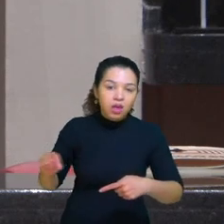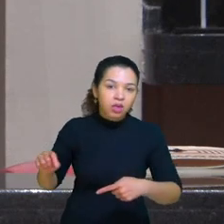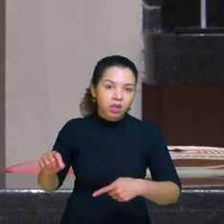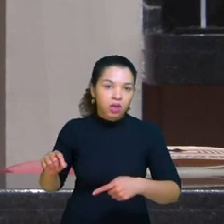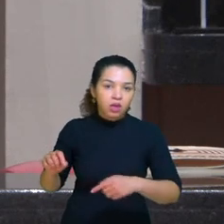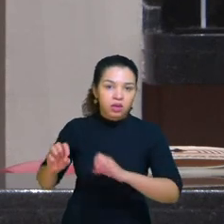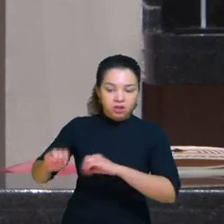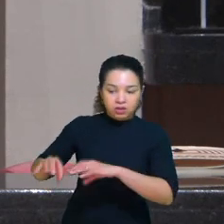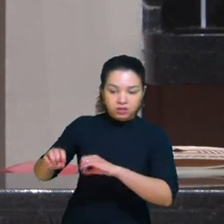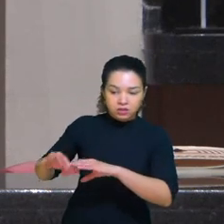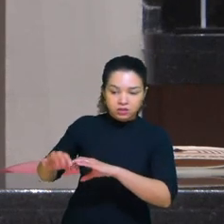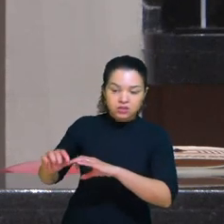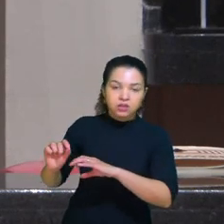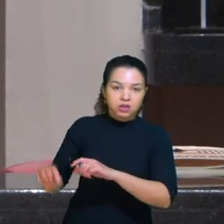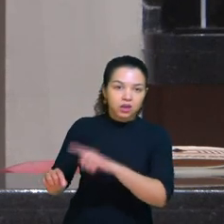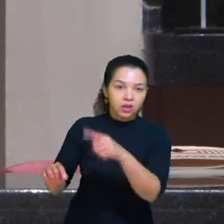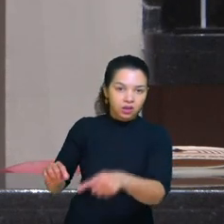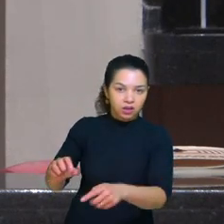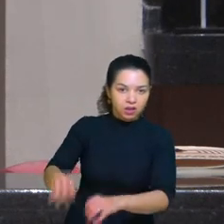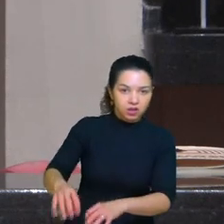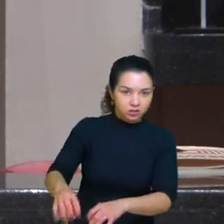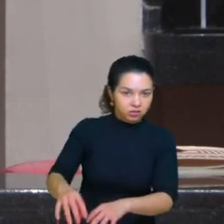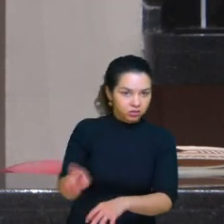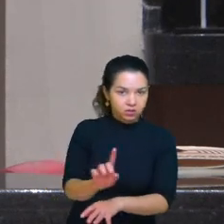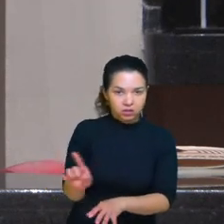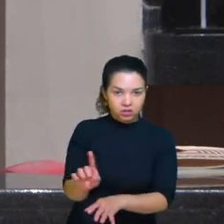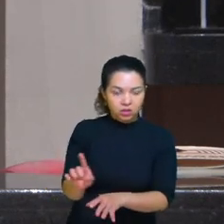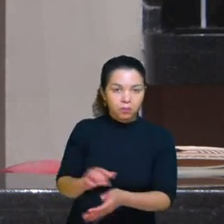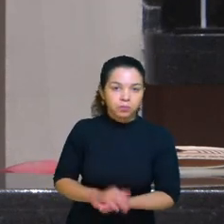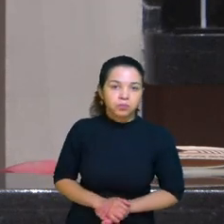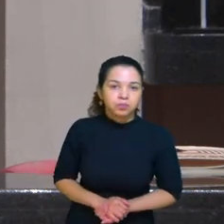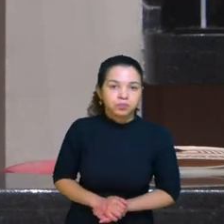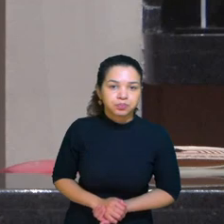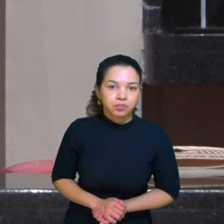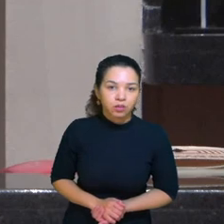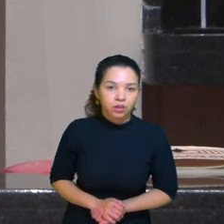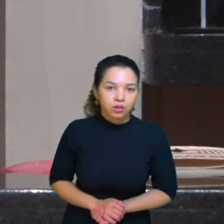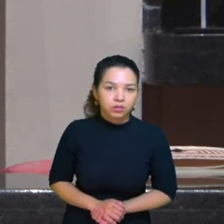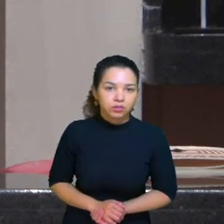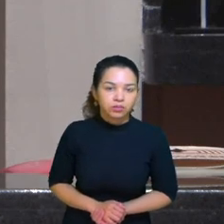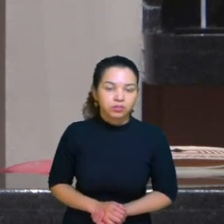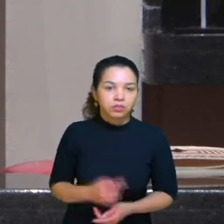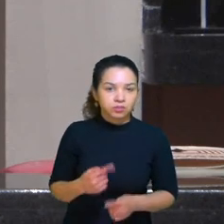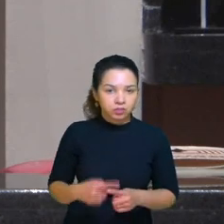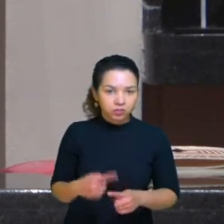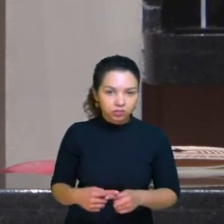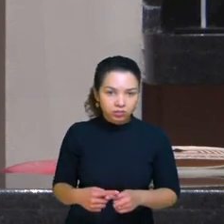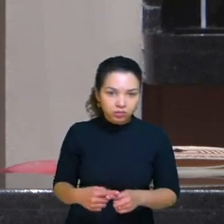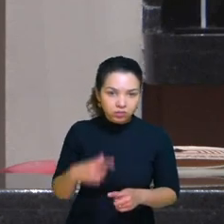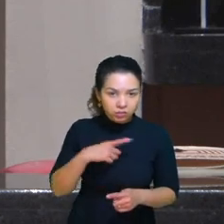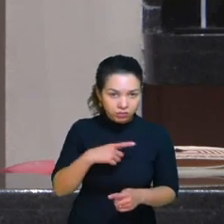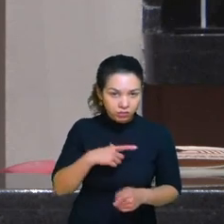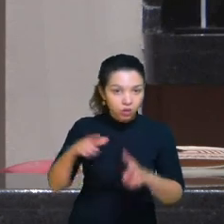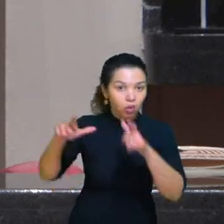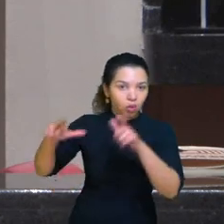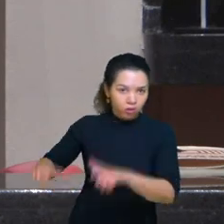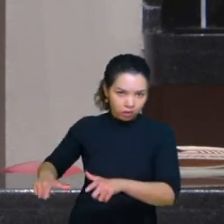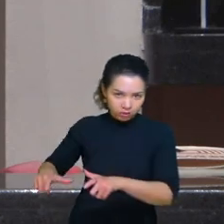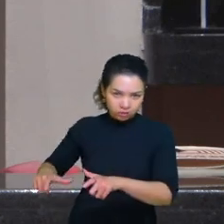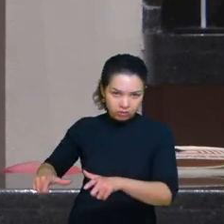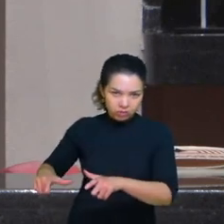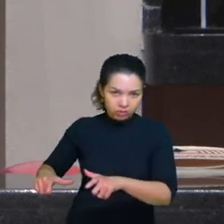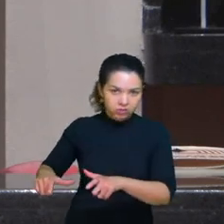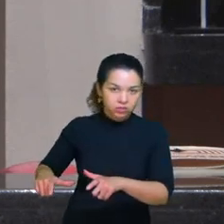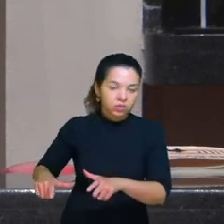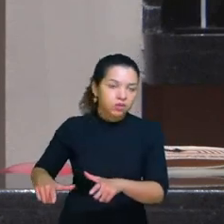certo por qu porque aí a gente parte do princípio de que está num lugar e não está num lugar em